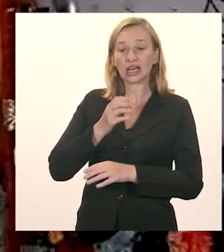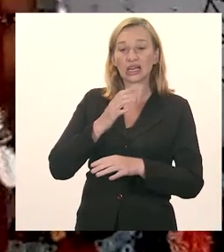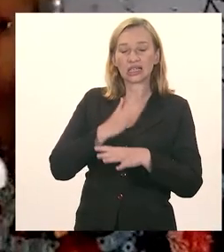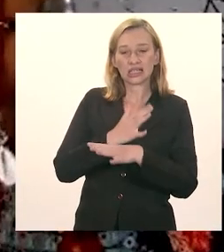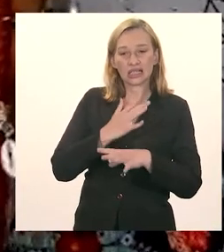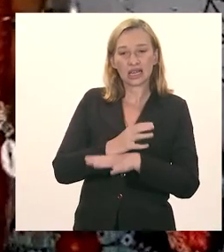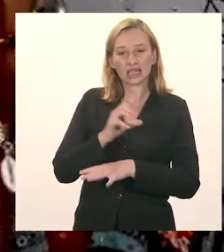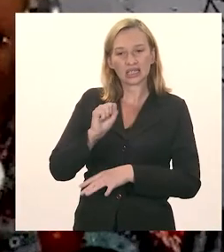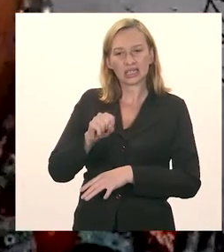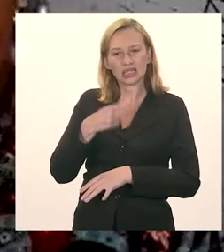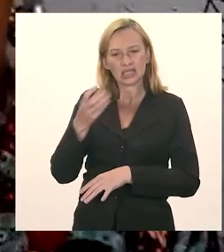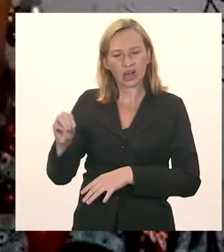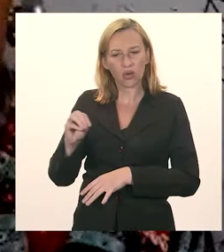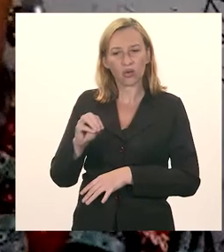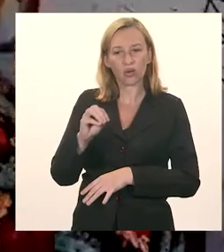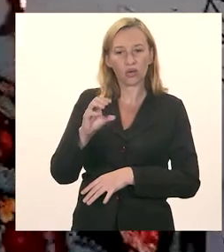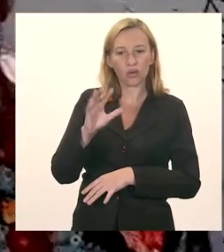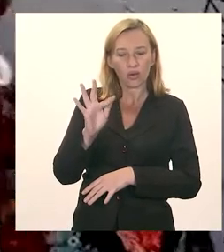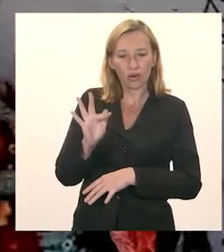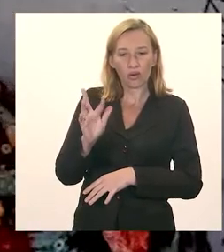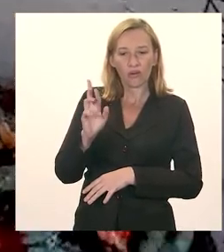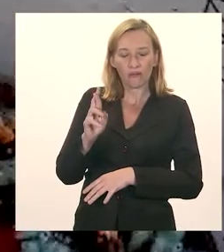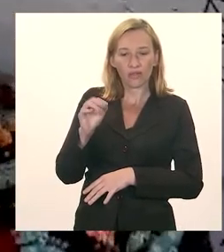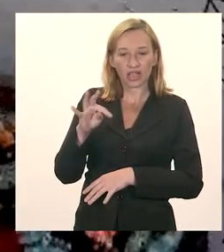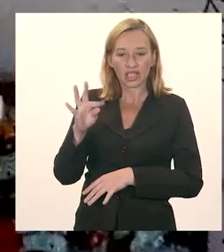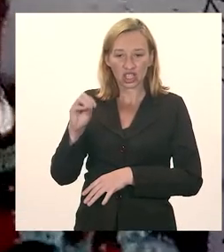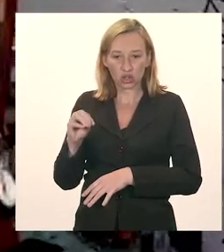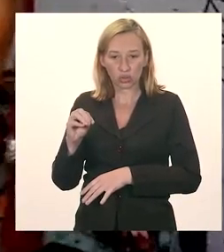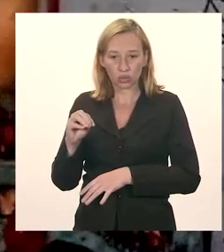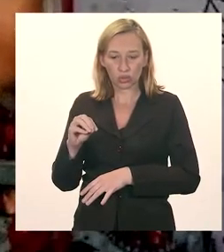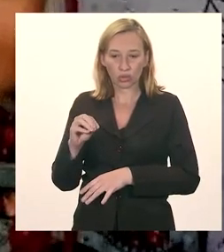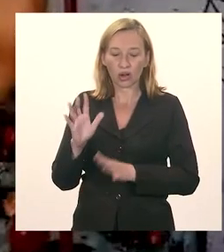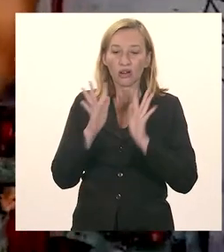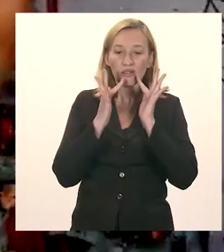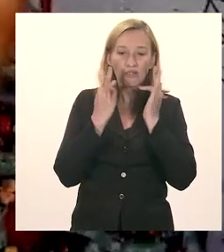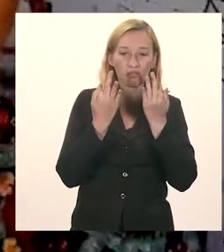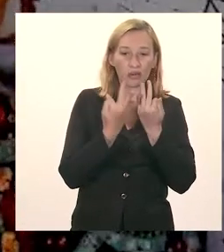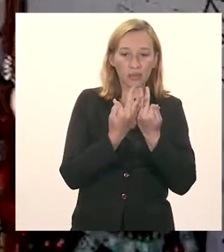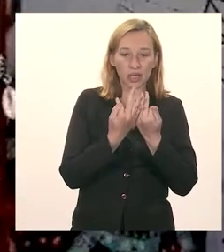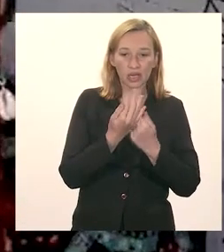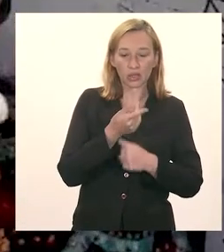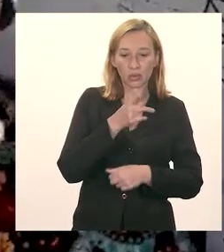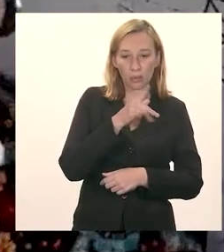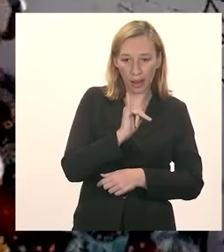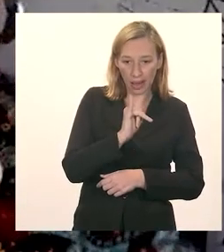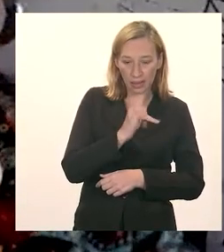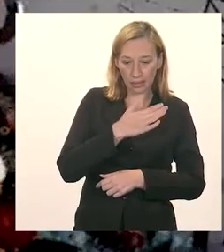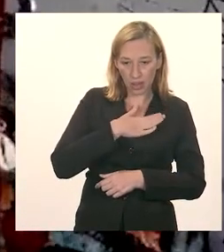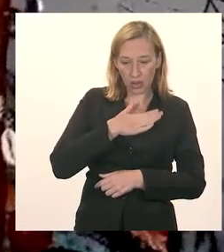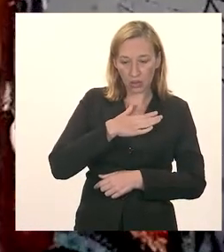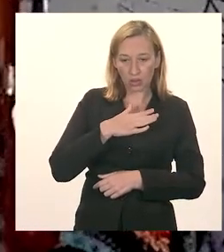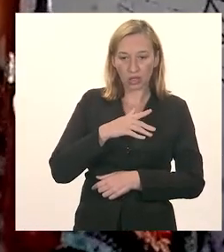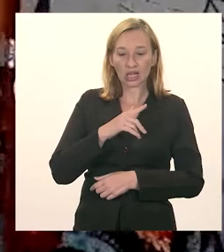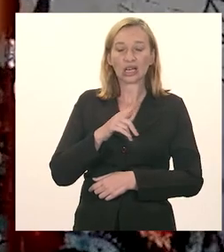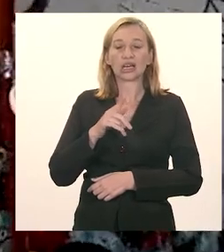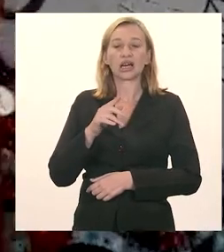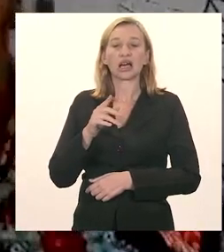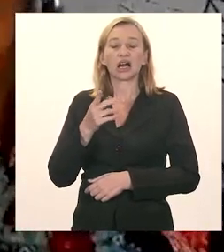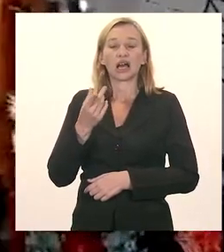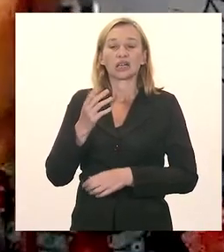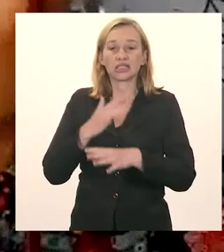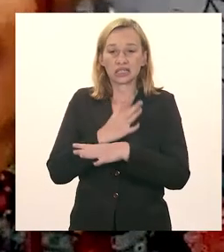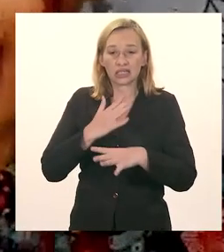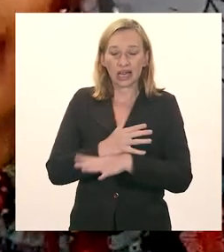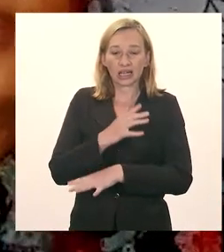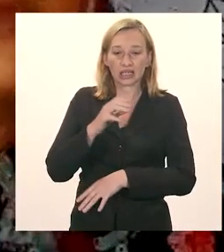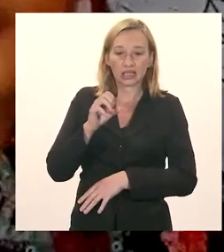cidade de Santana de São Francisco, que é a minha família por parte de pai. É uma cidade de Sergipe, e que tinha esse